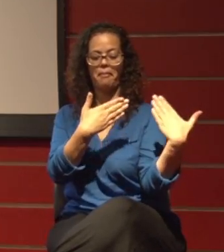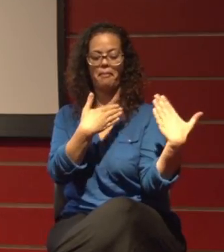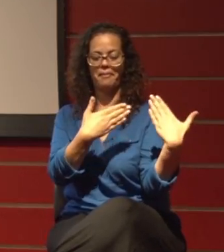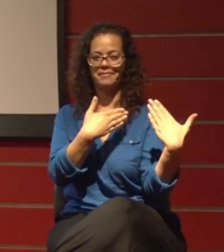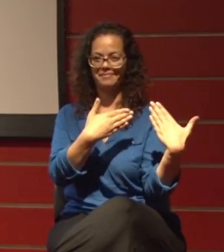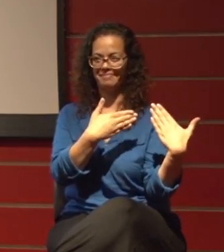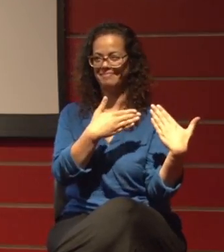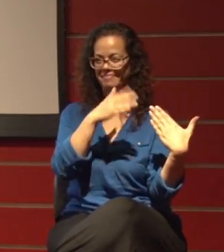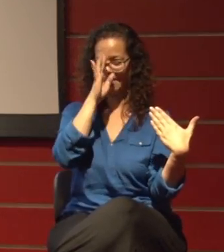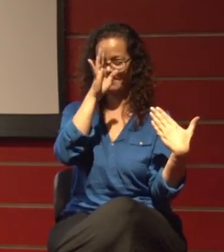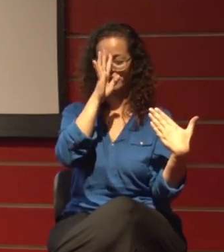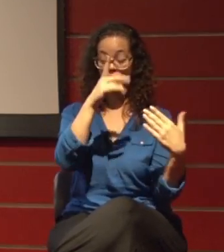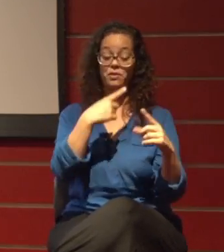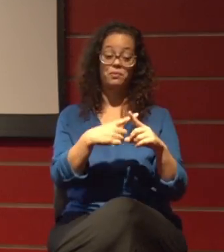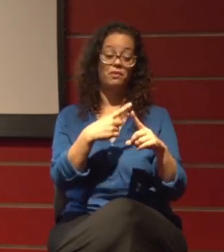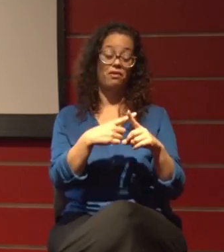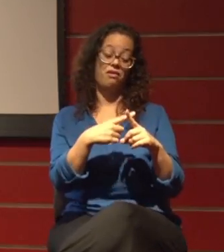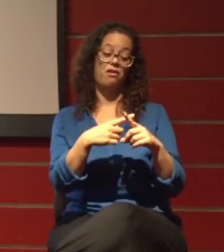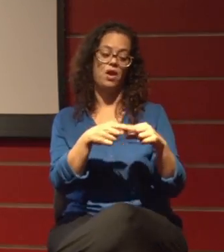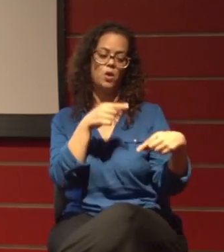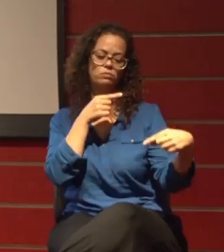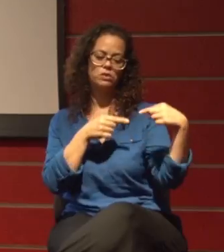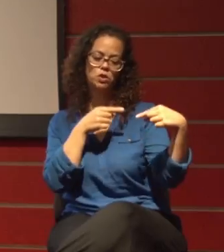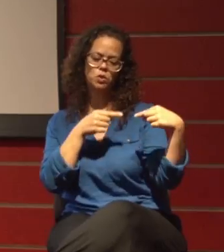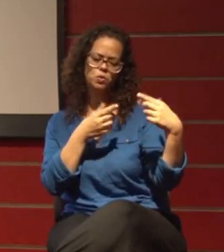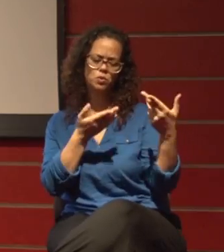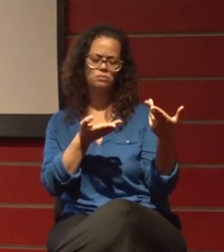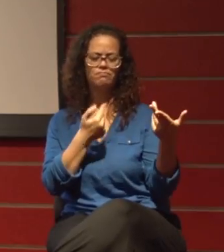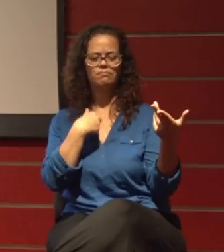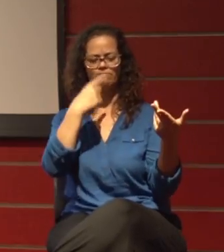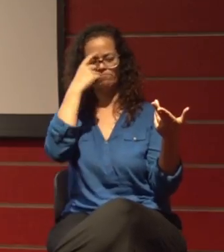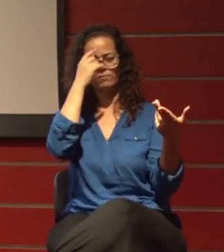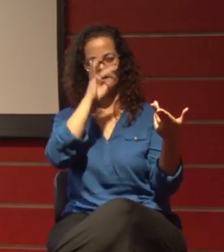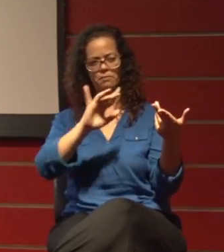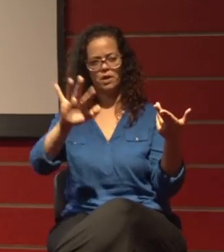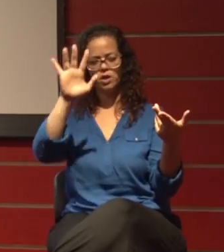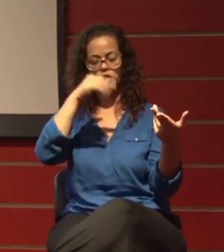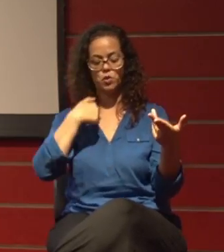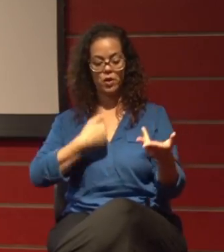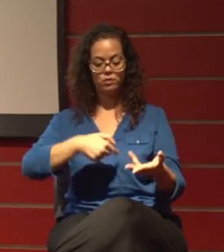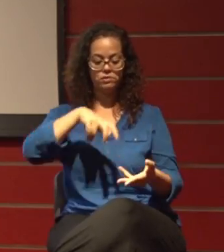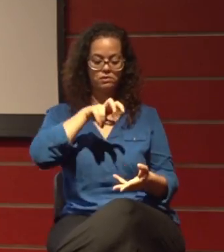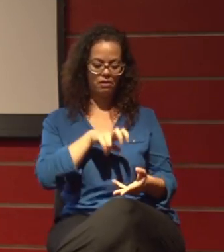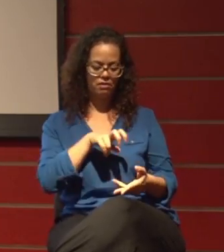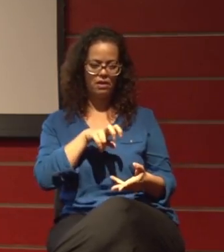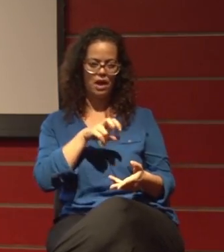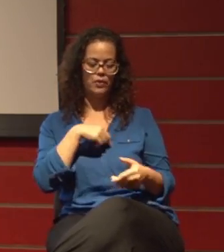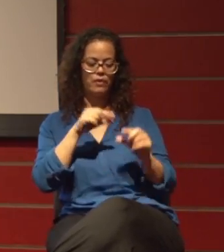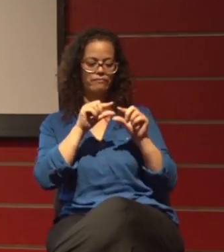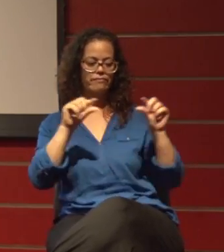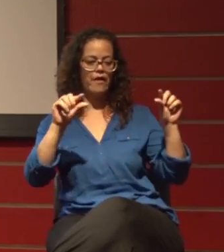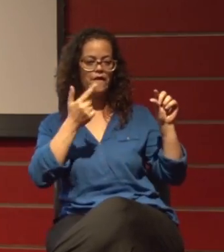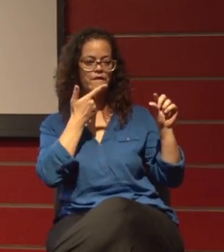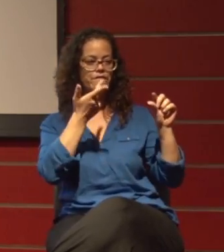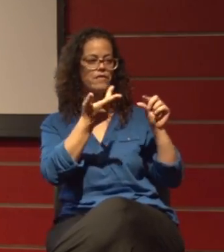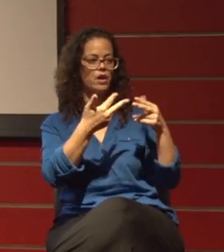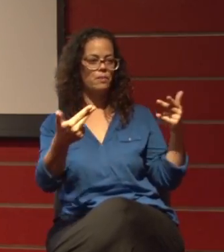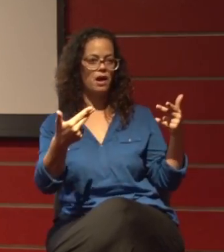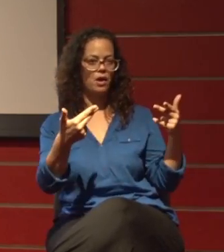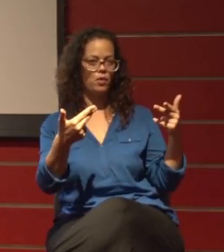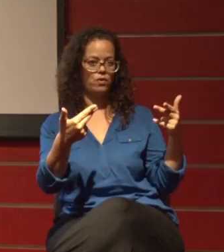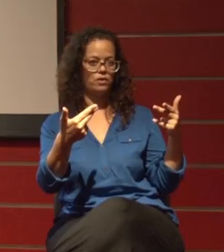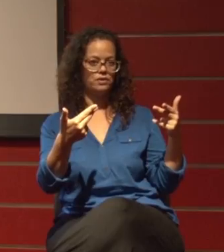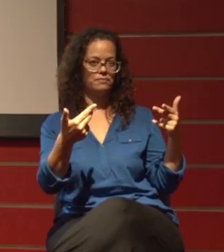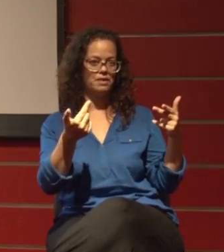ao escrever diálogo né Eh eu tô me imagino sentada aqui eu falo uma frase eu tô aí eu mudo eu fecho o